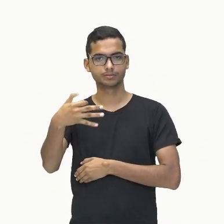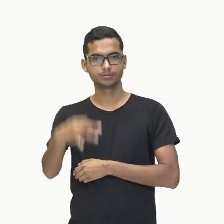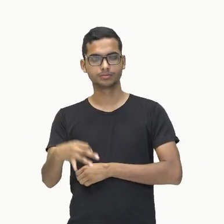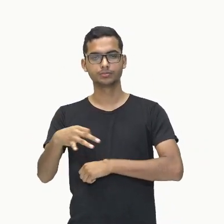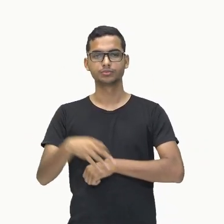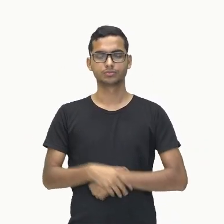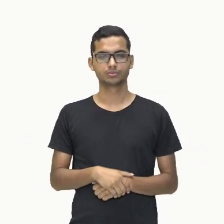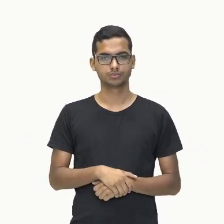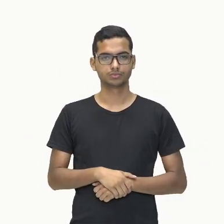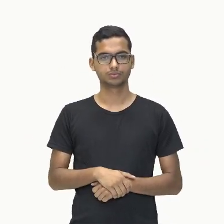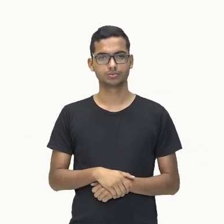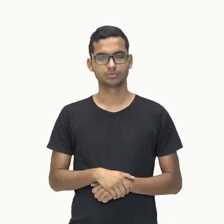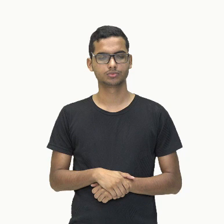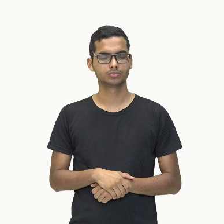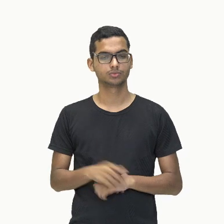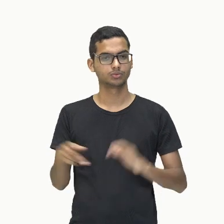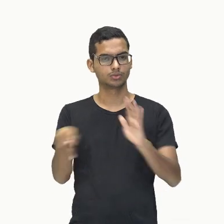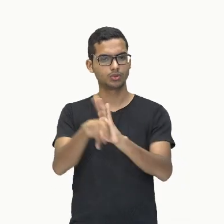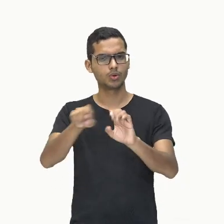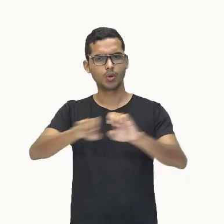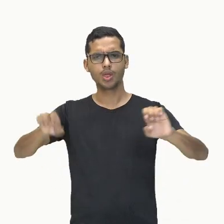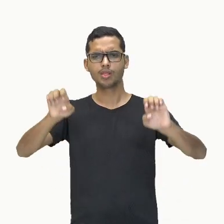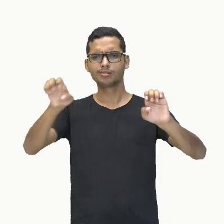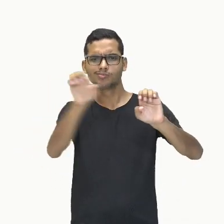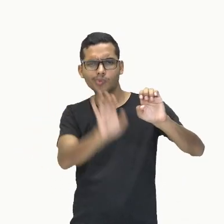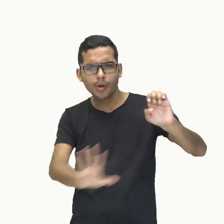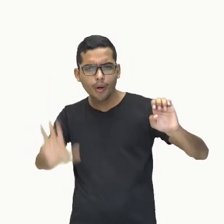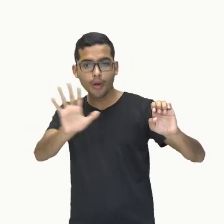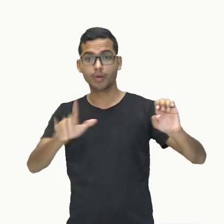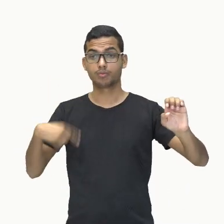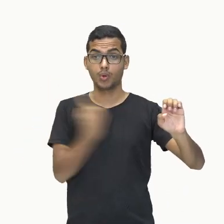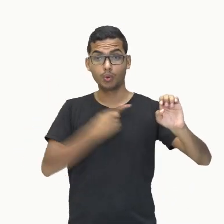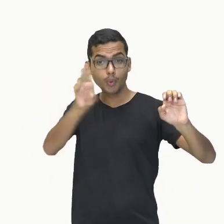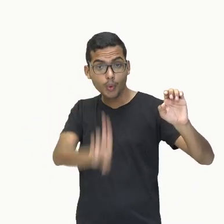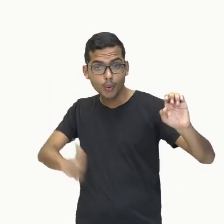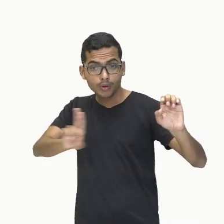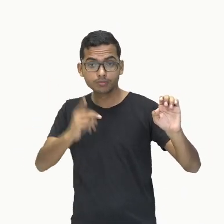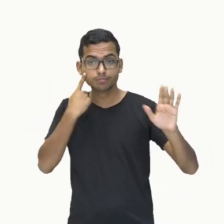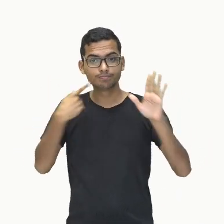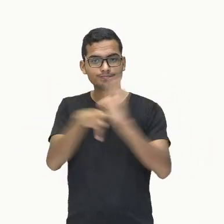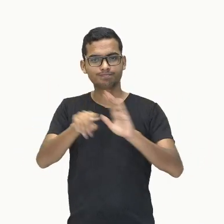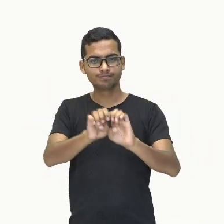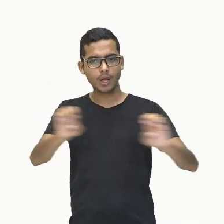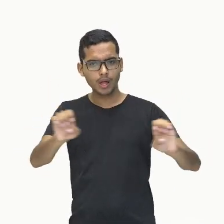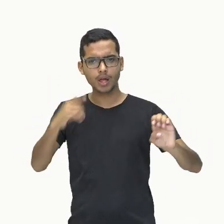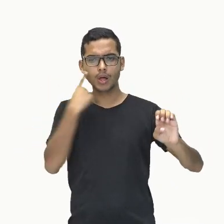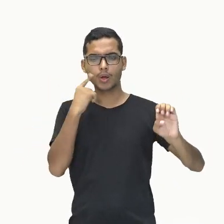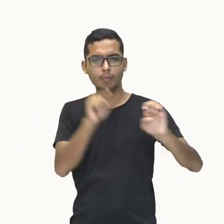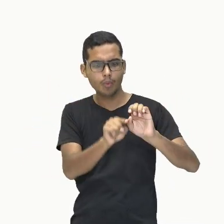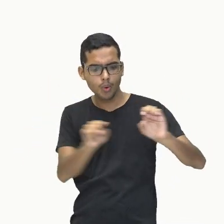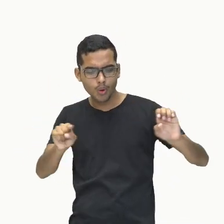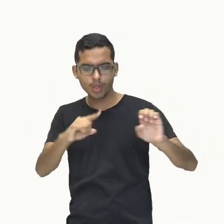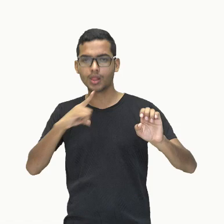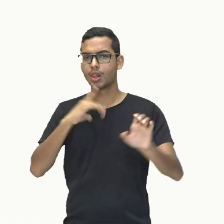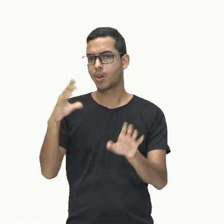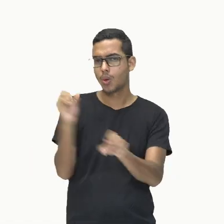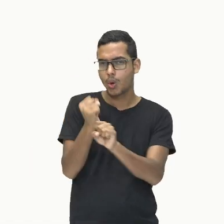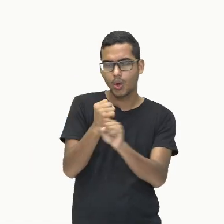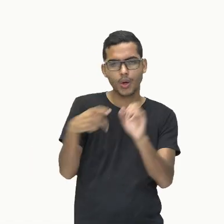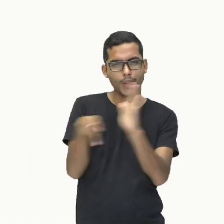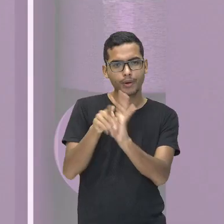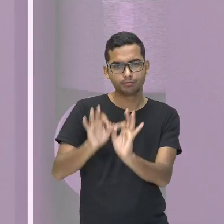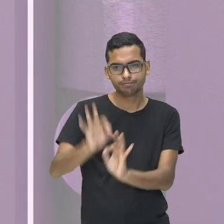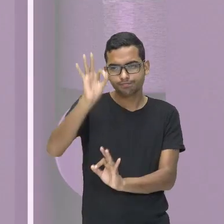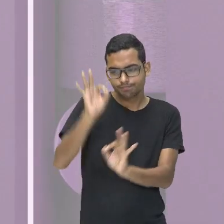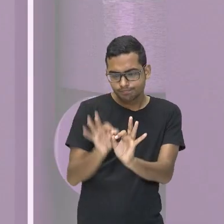a equação geral da reta, tá bom? Como é que a gente utiliza a equação geral da reta na fórmula que calcula a